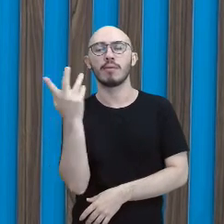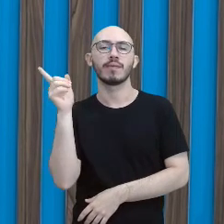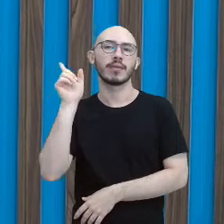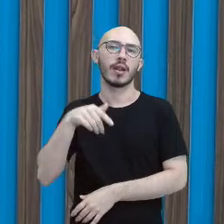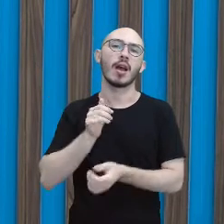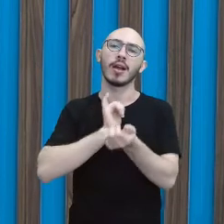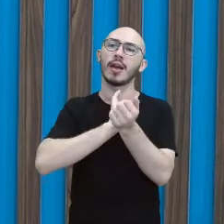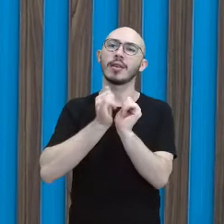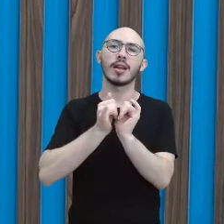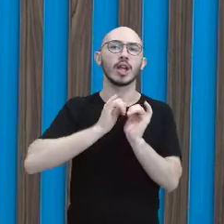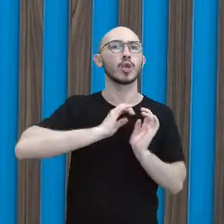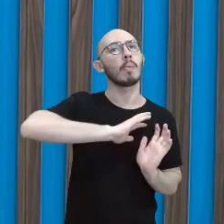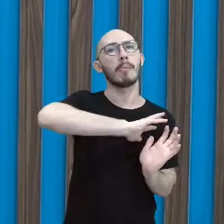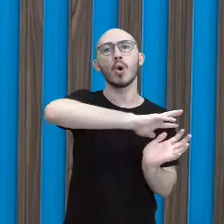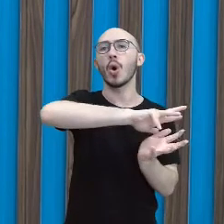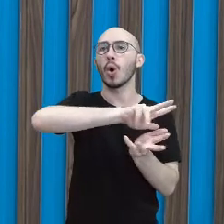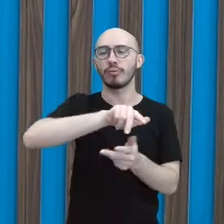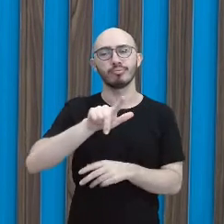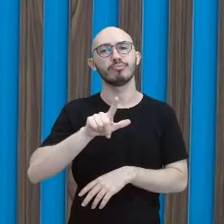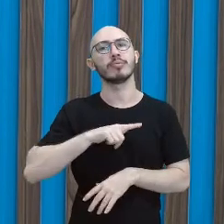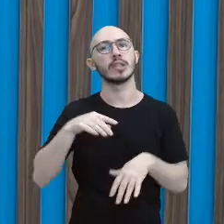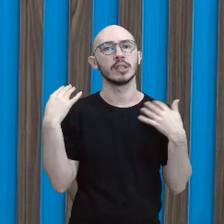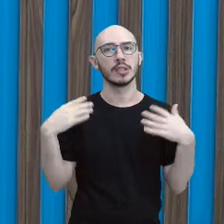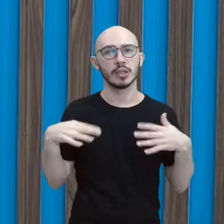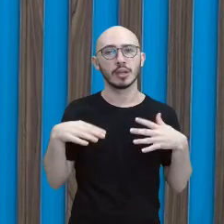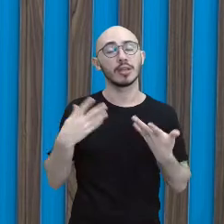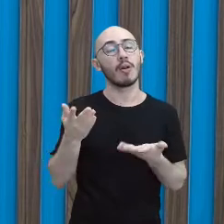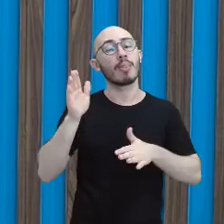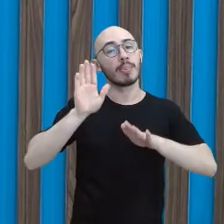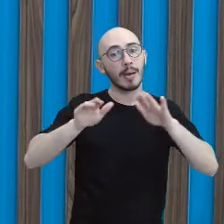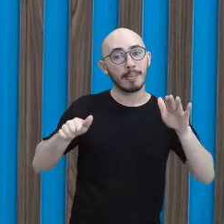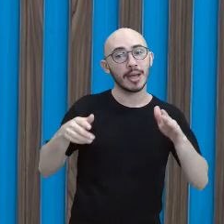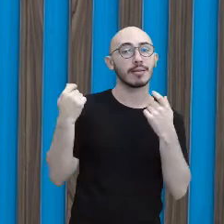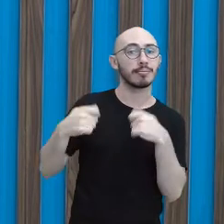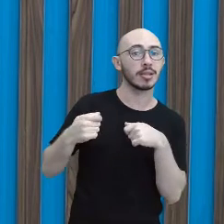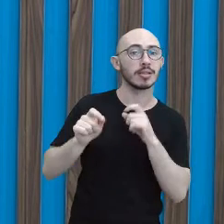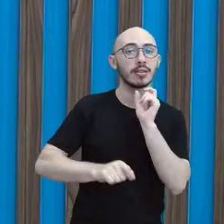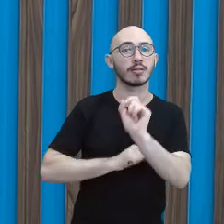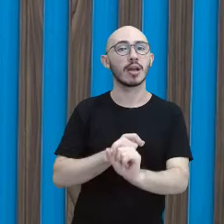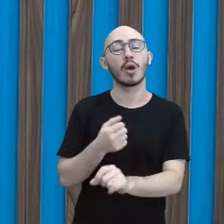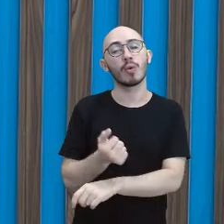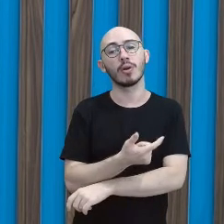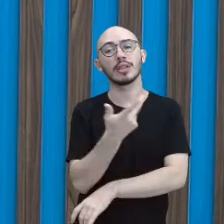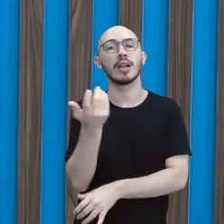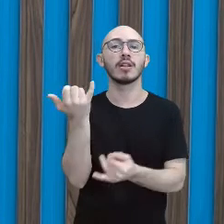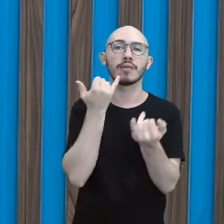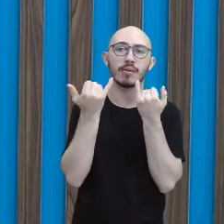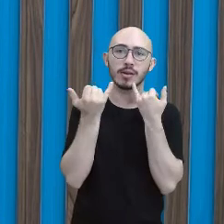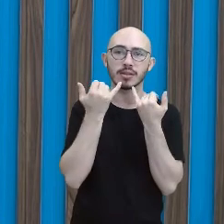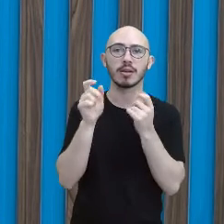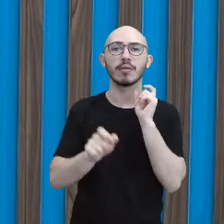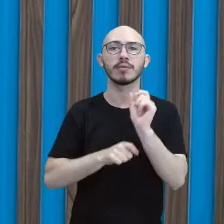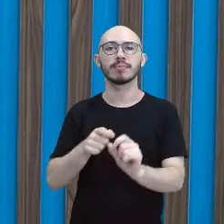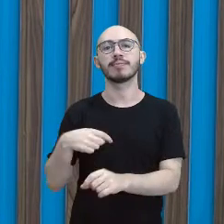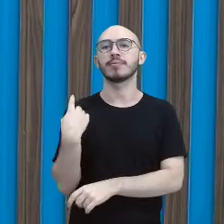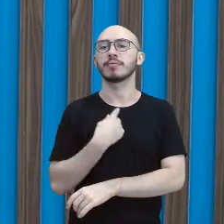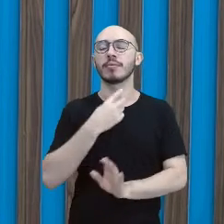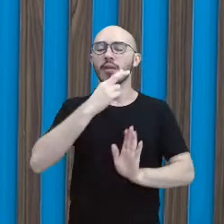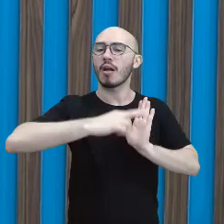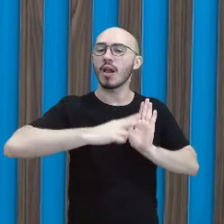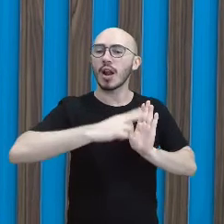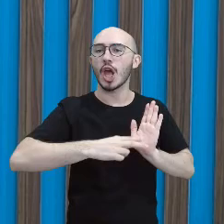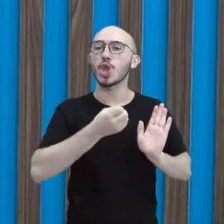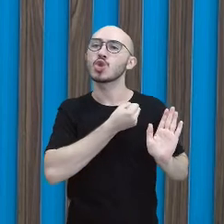internet que movimenta o mundo inteiro. Então, você veja, dependendo da necessidade, da quantidade de informações, quando a gente vai fazer a leitura